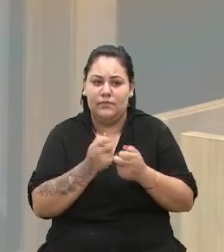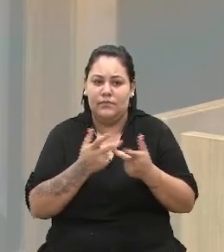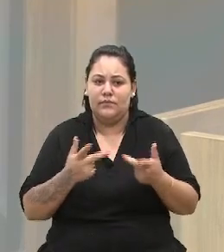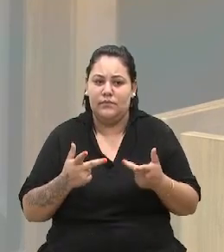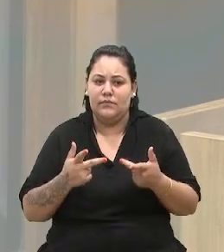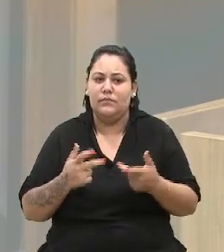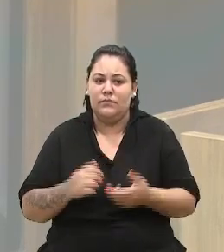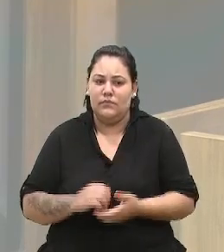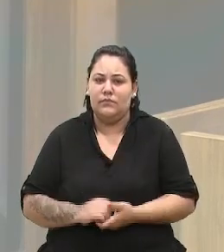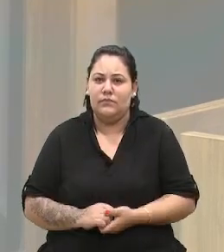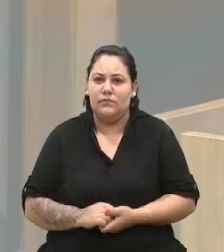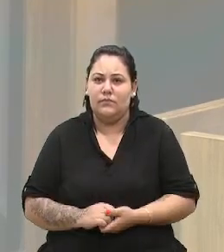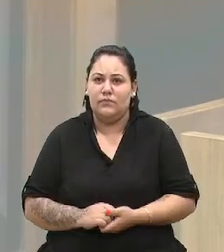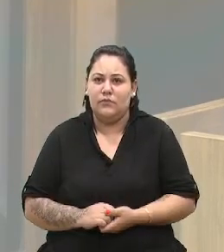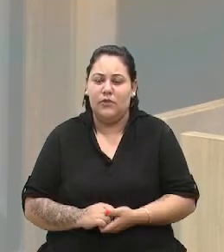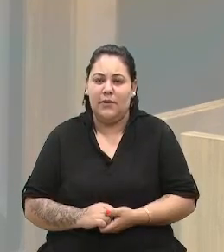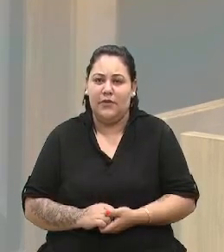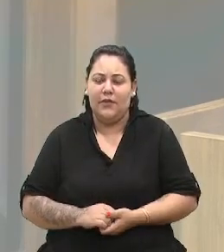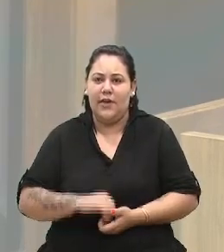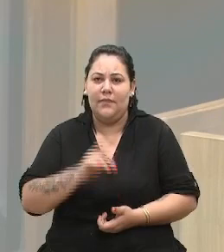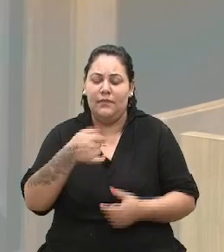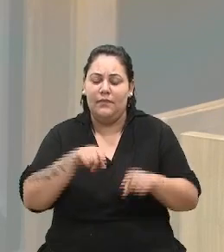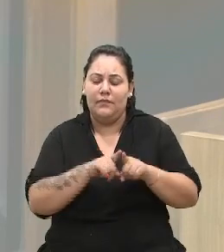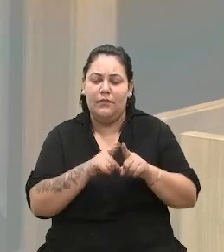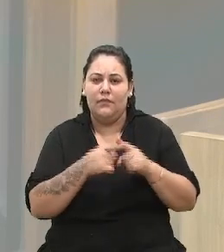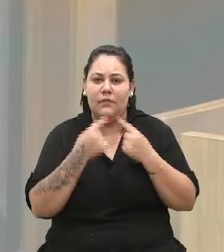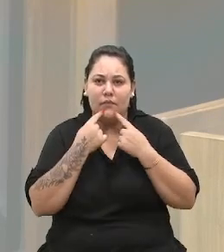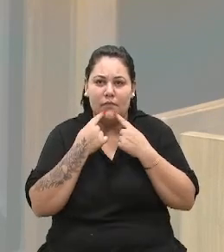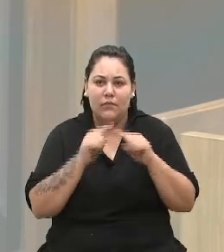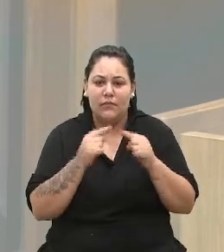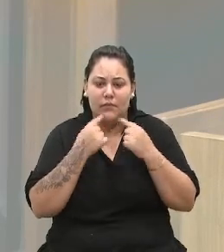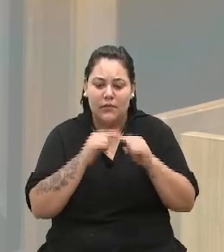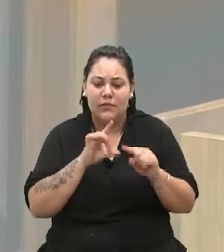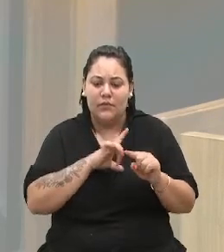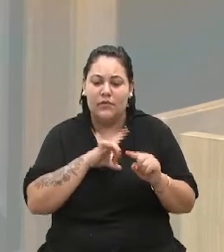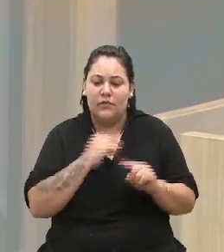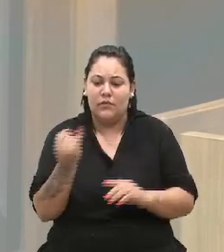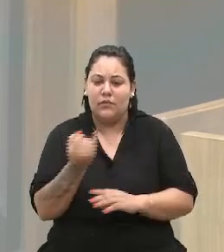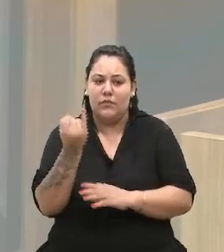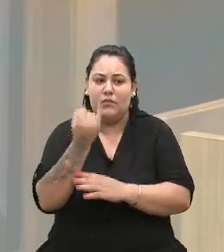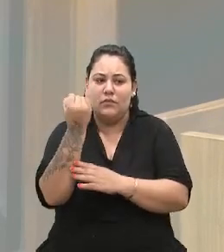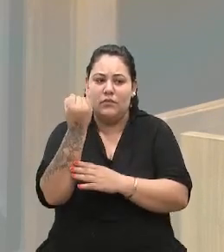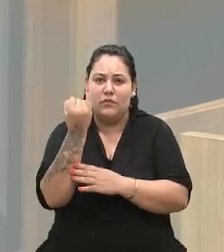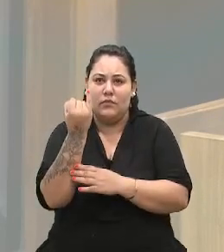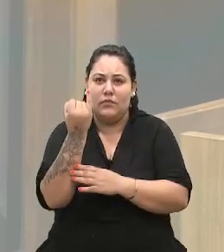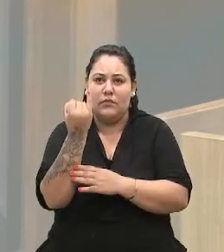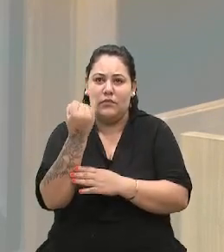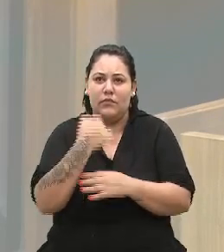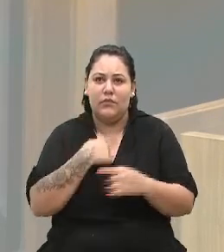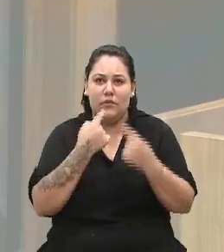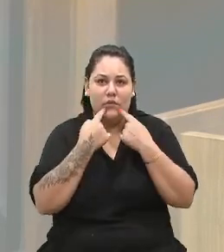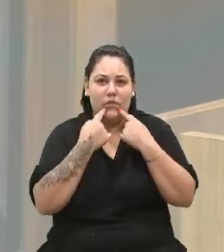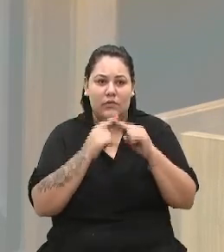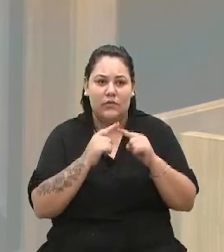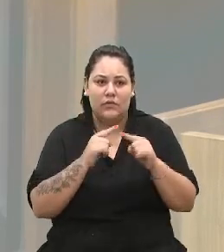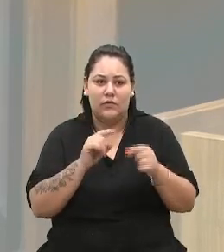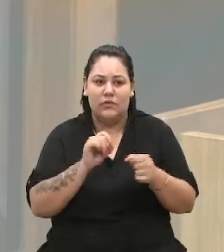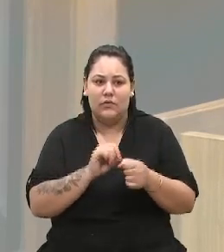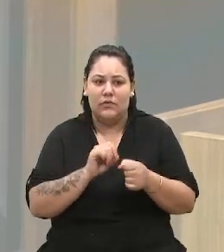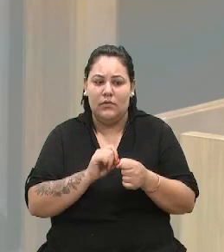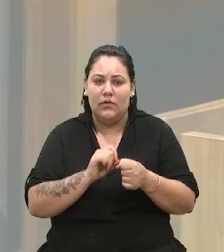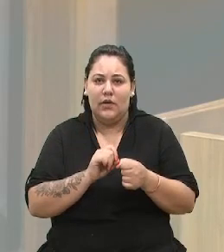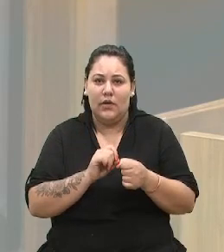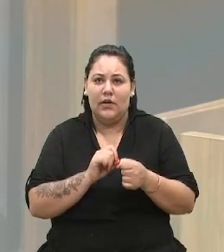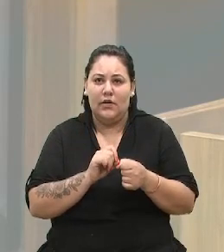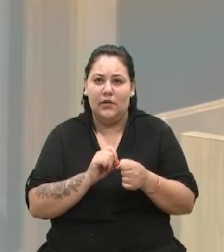vezes, das críticas, tem críticas realmente que têm um fundamento, mas tem muitas críticas que é feito à classe médica que não tem